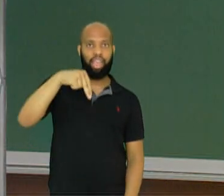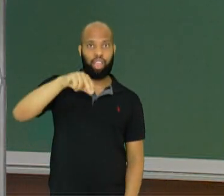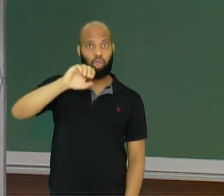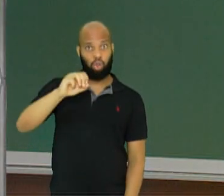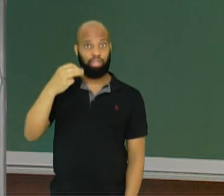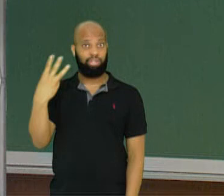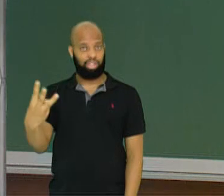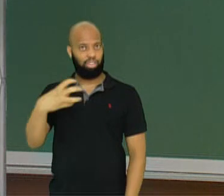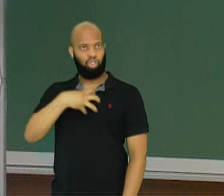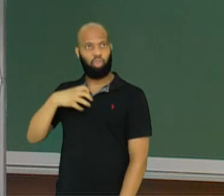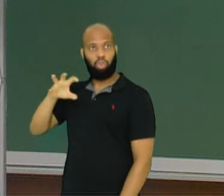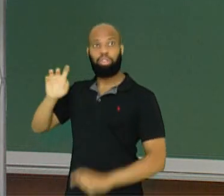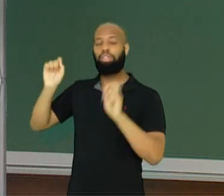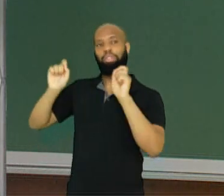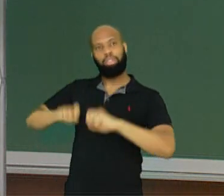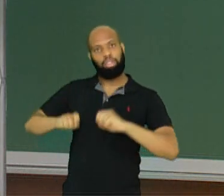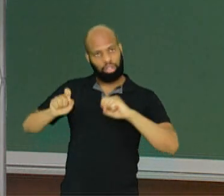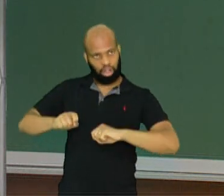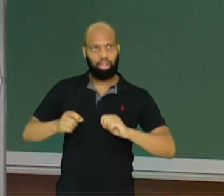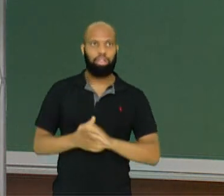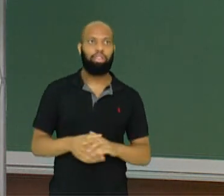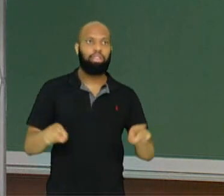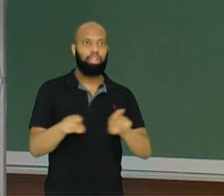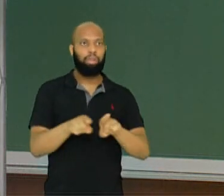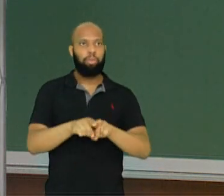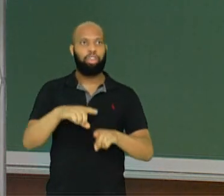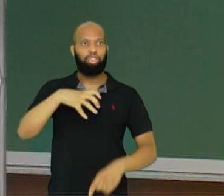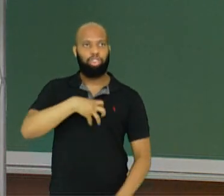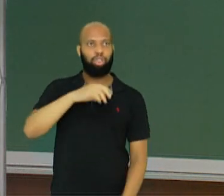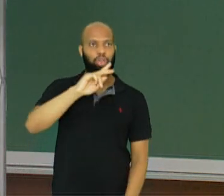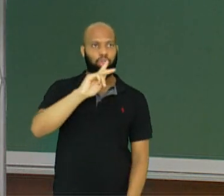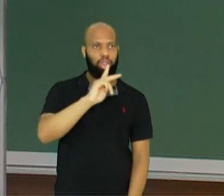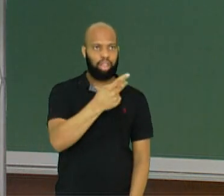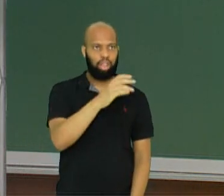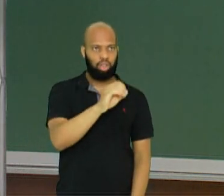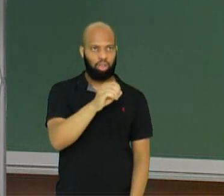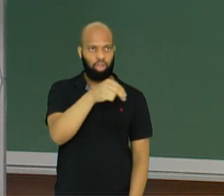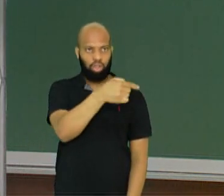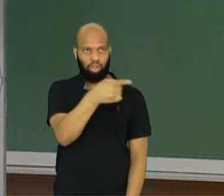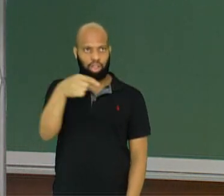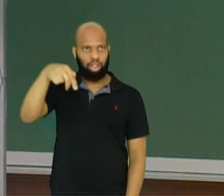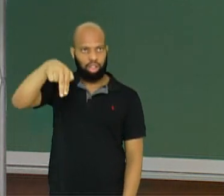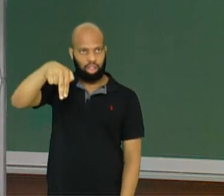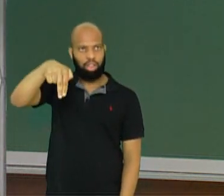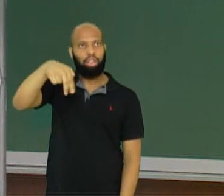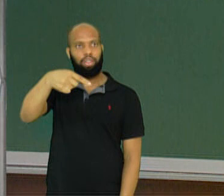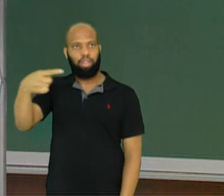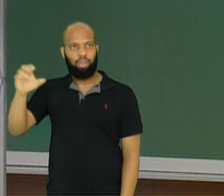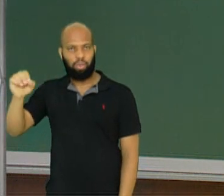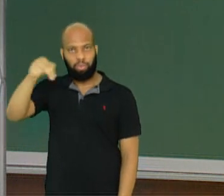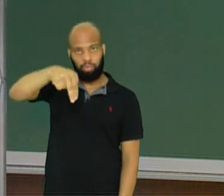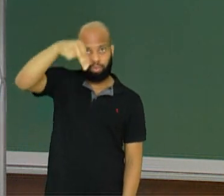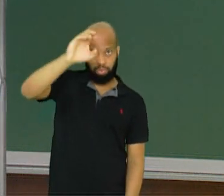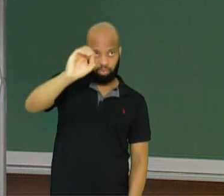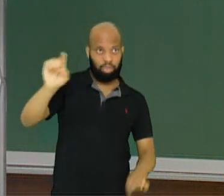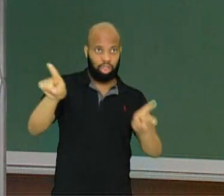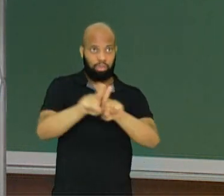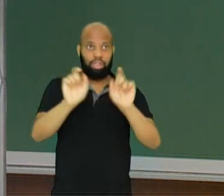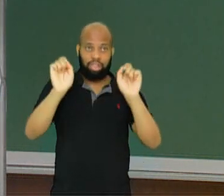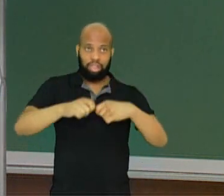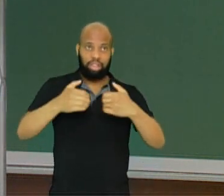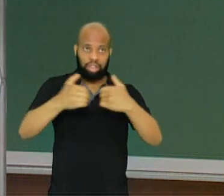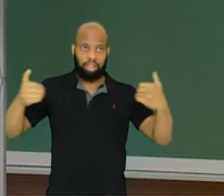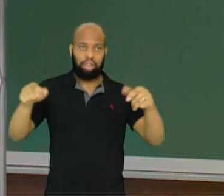representado dessa maneira, que é mais comum, assim. E eu poderia